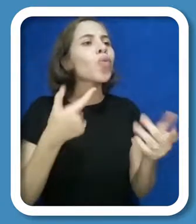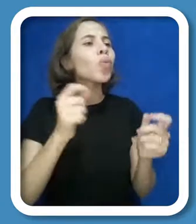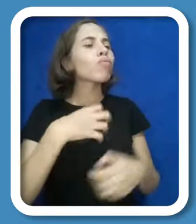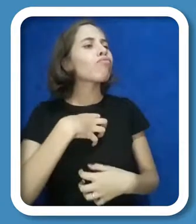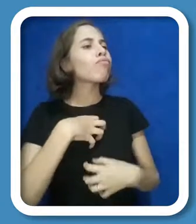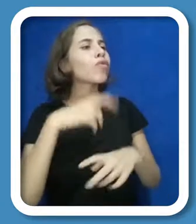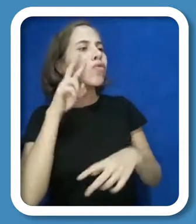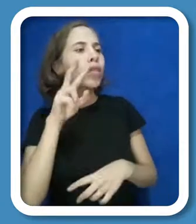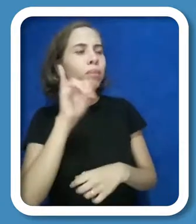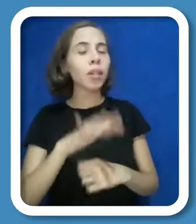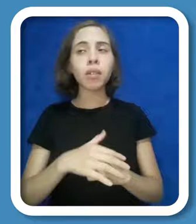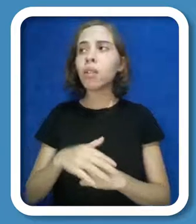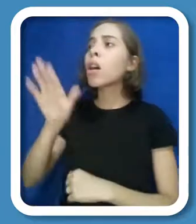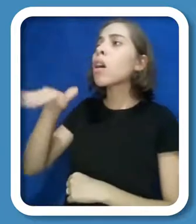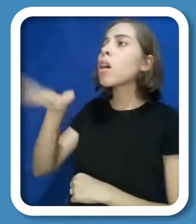imagem. Professora?